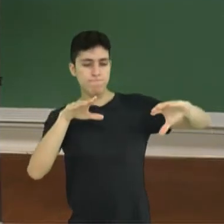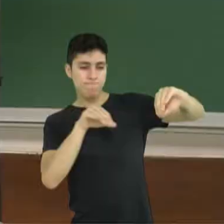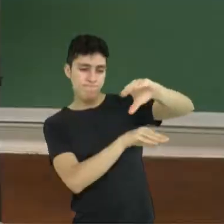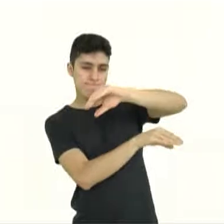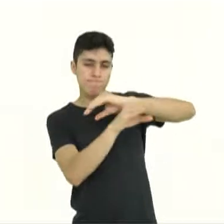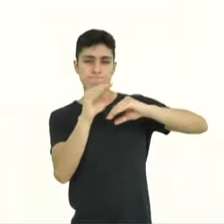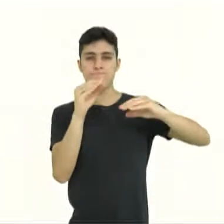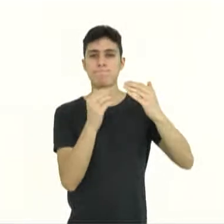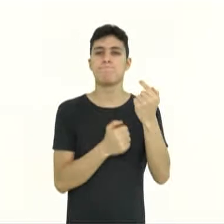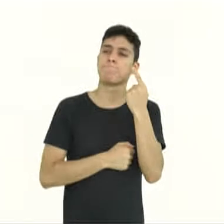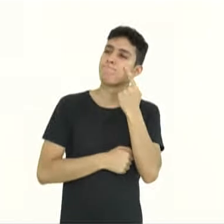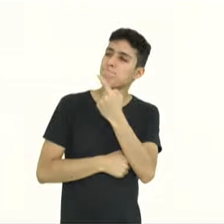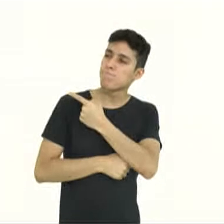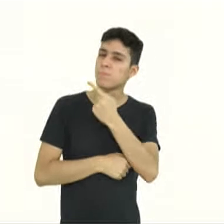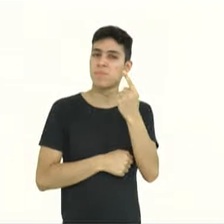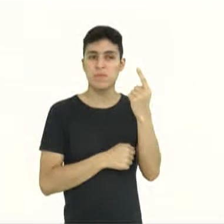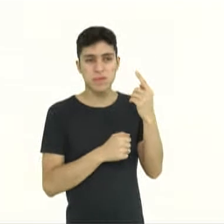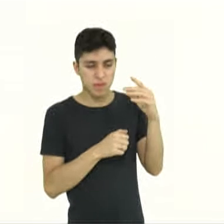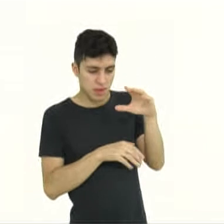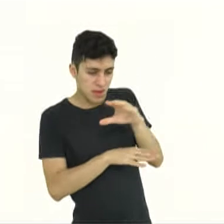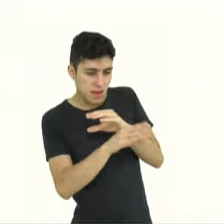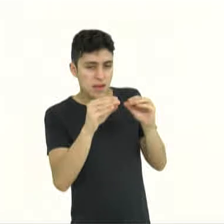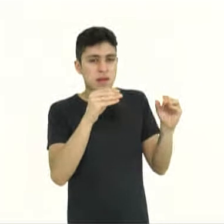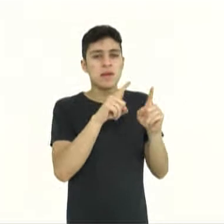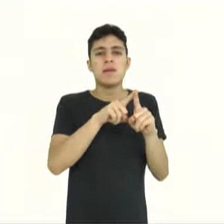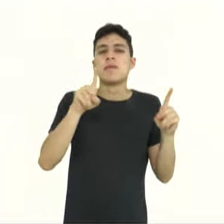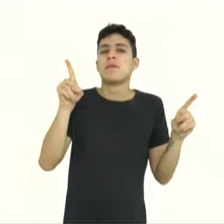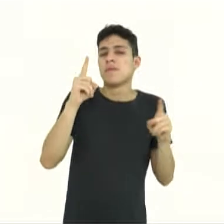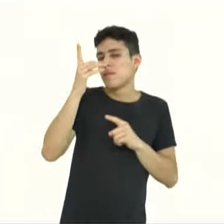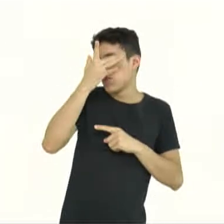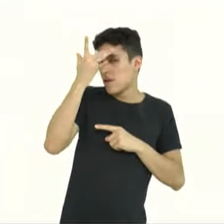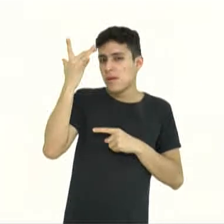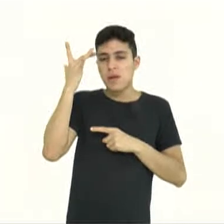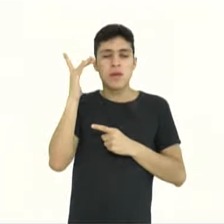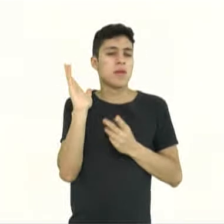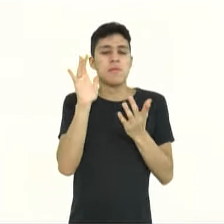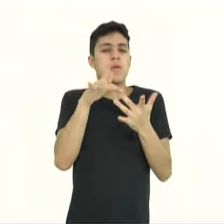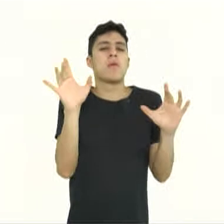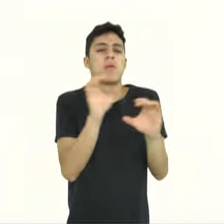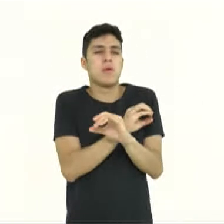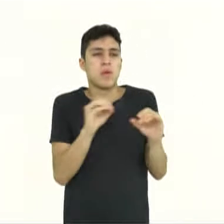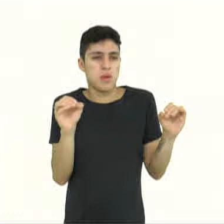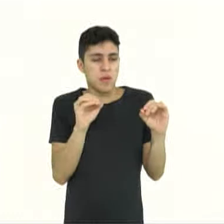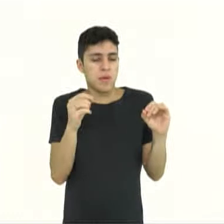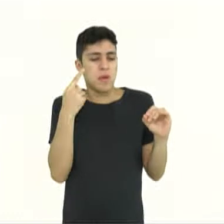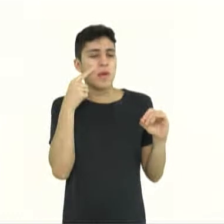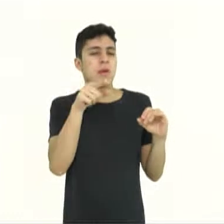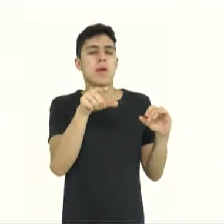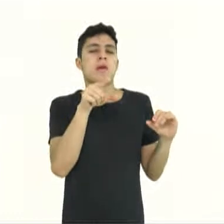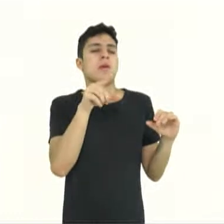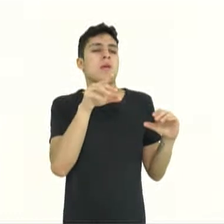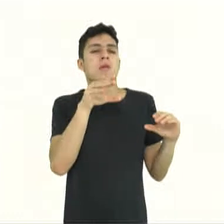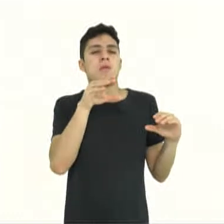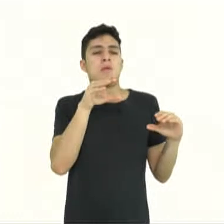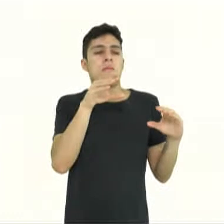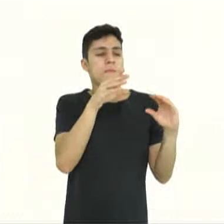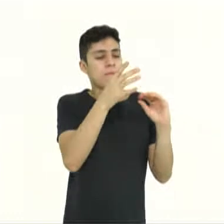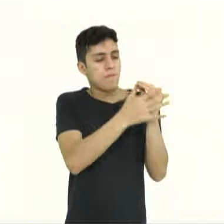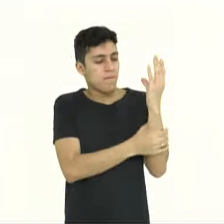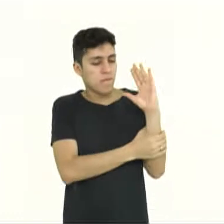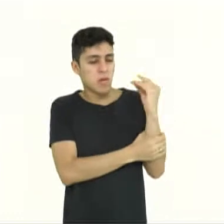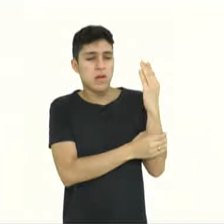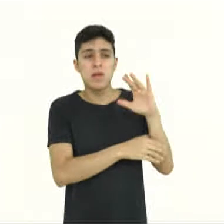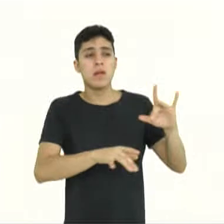boneco de balcão é uma variação manipulação direta, porém os manipuladores não tocam diretamente no boneco. É manipulado em